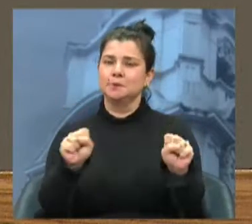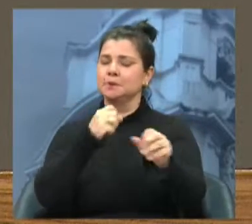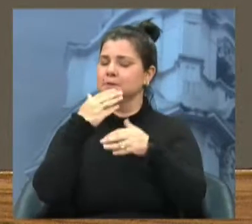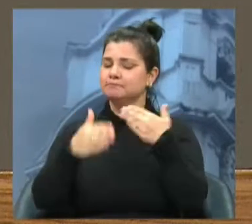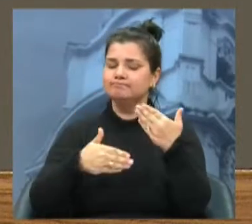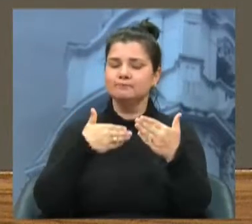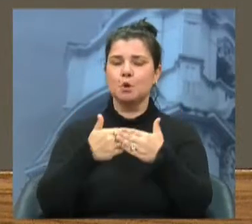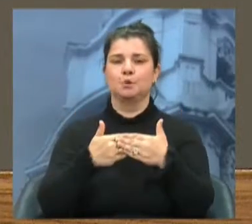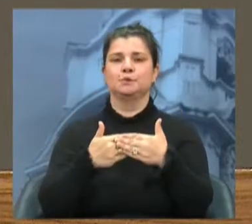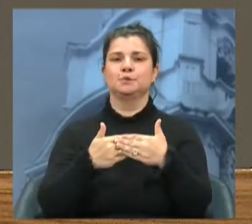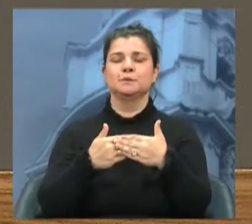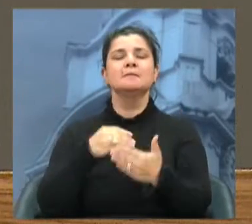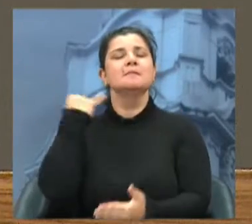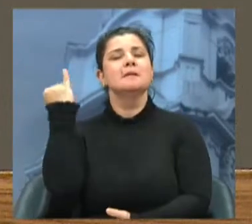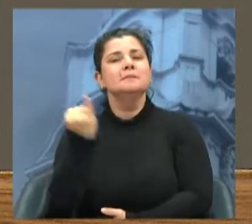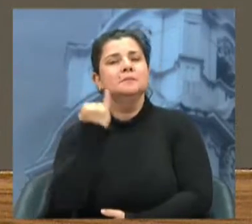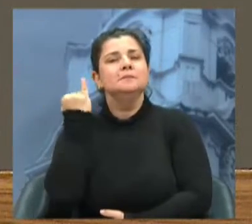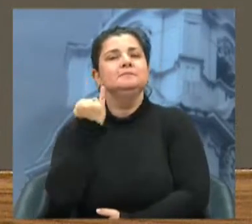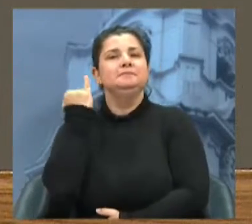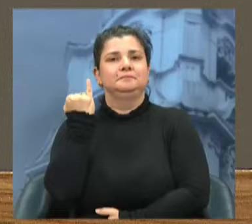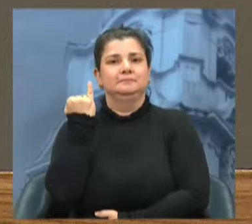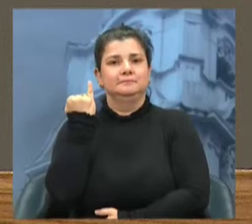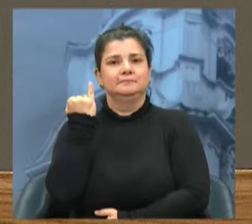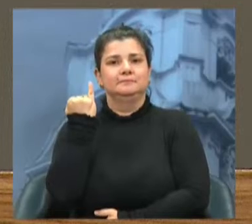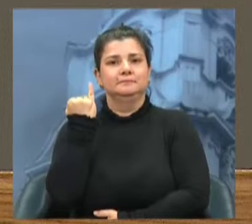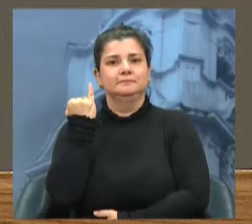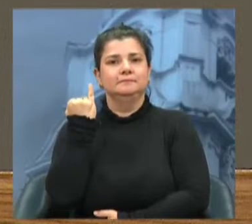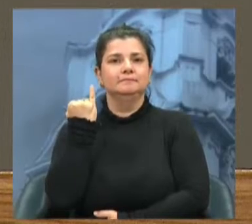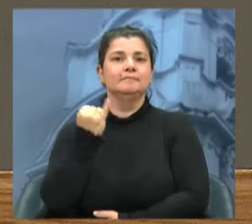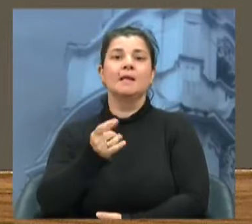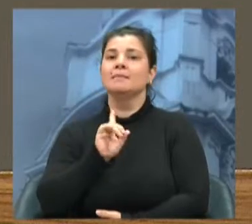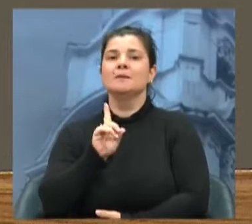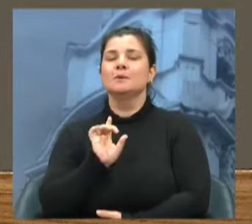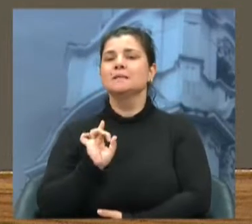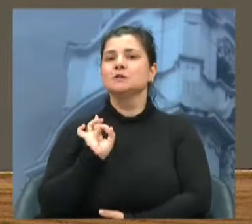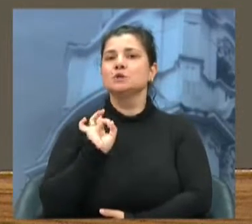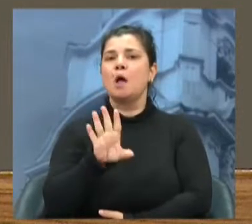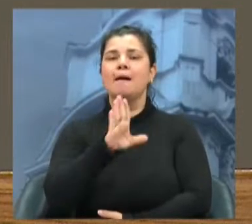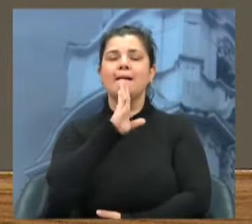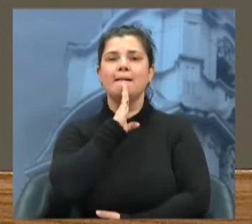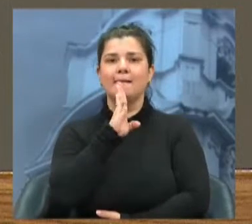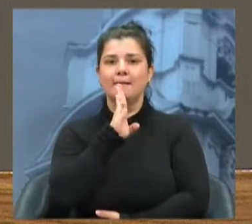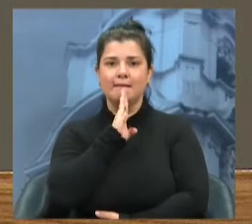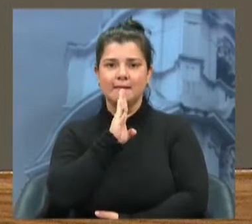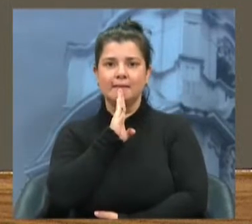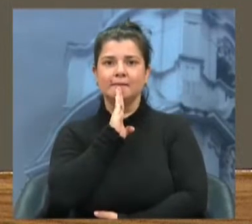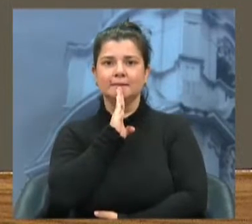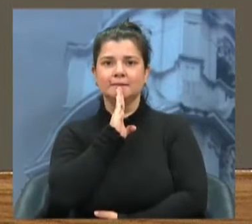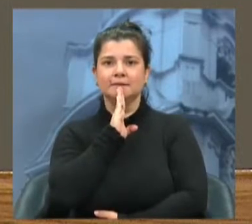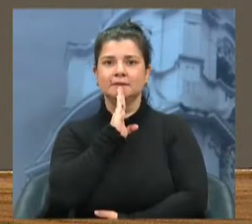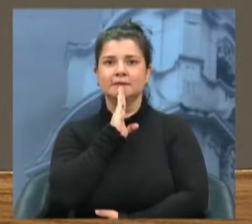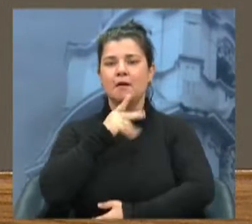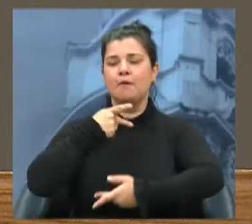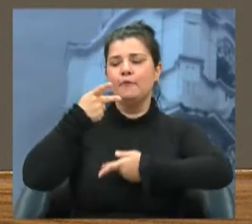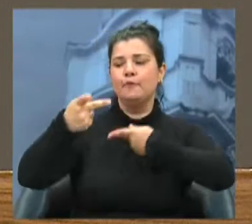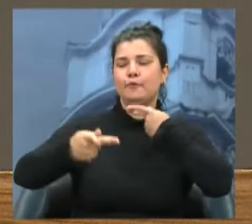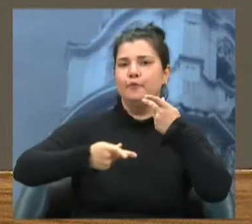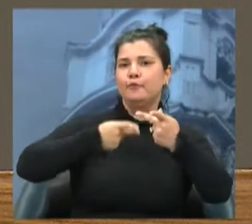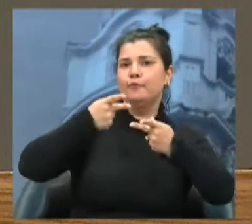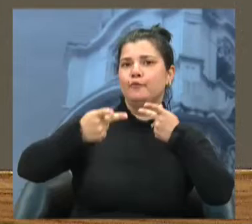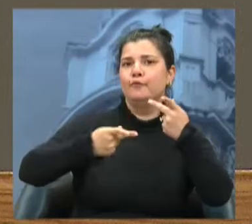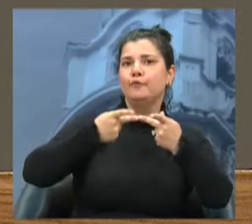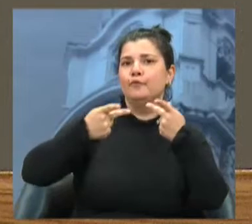E a importância disso não basta só reconhecer falando, tem que